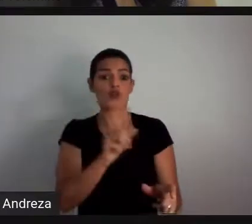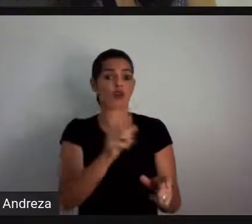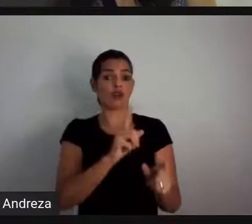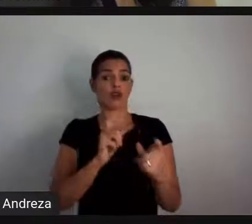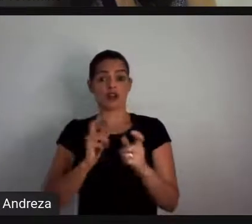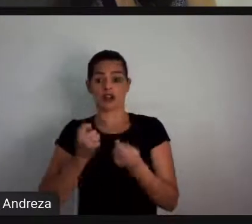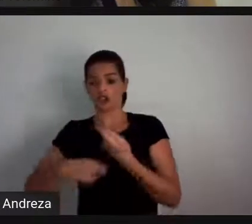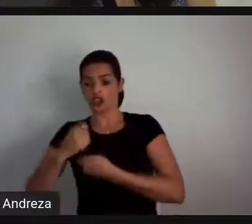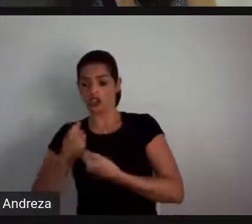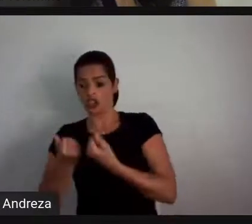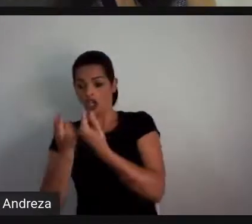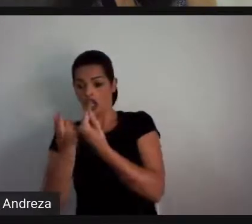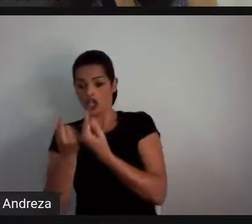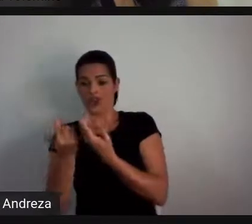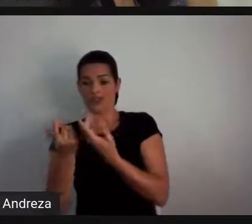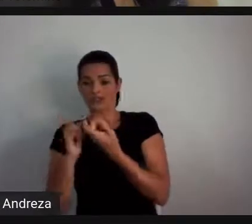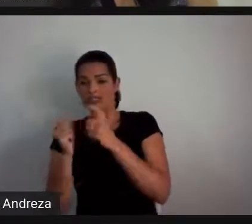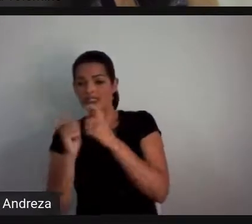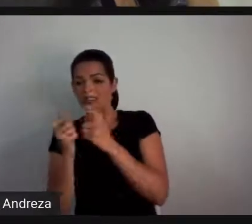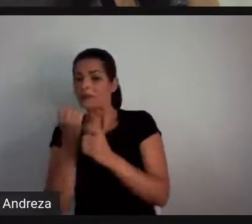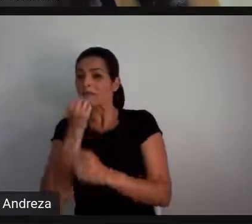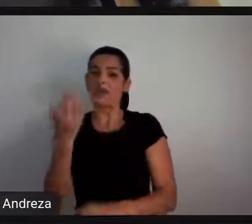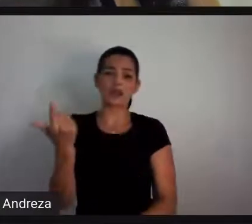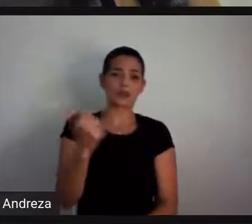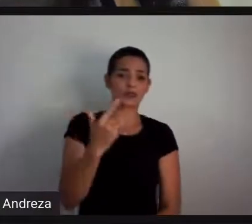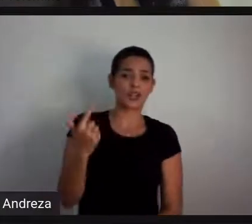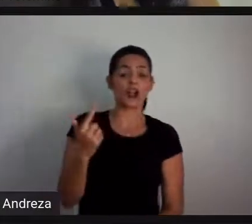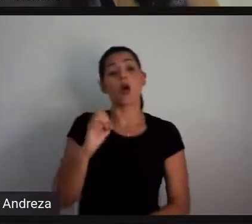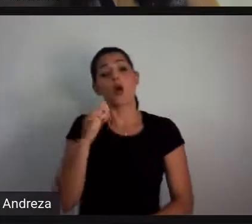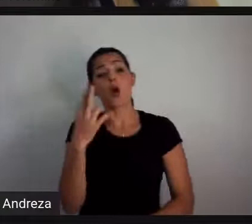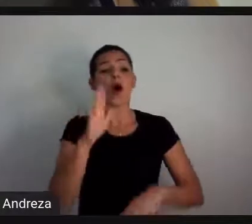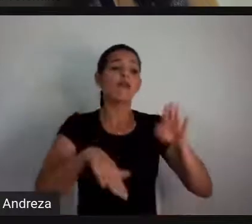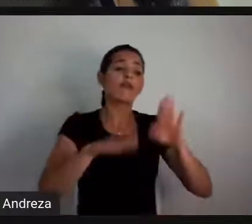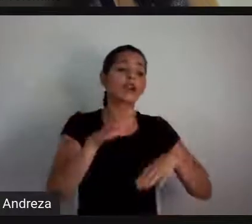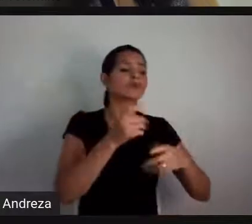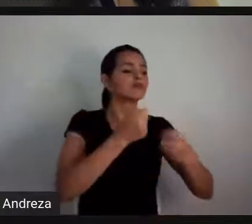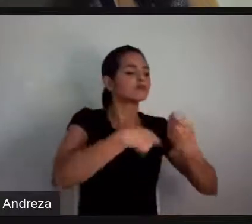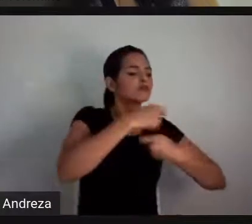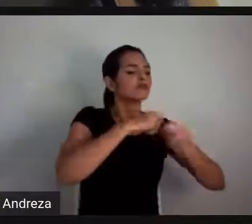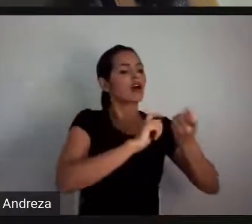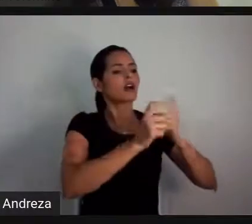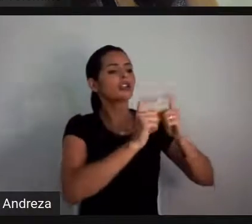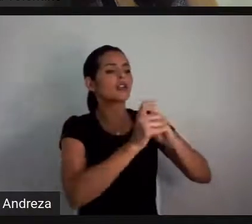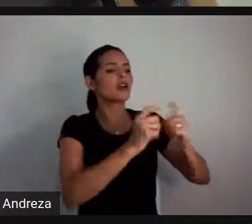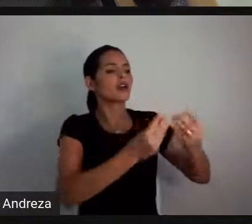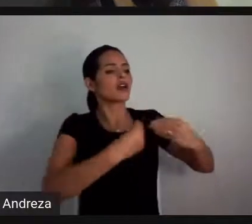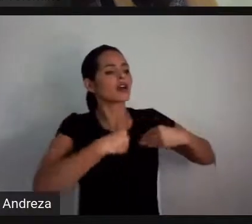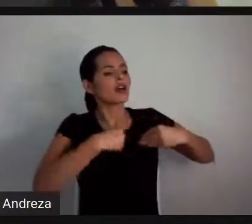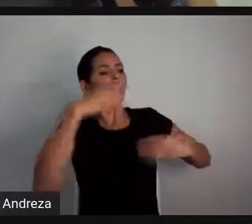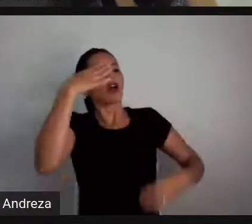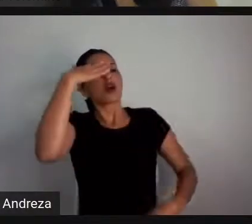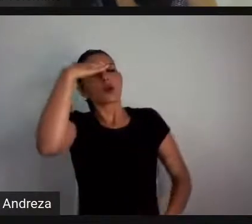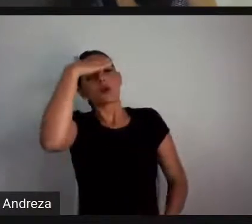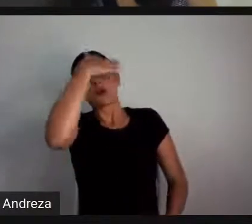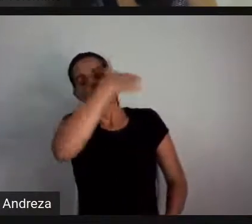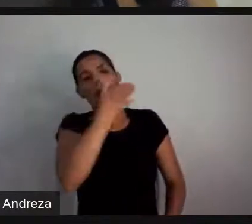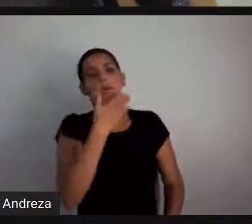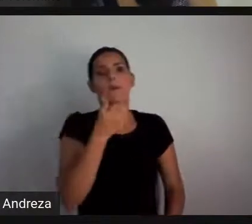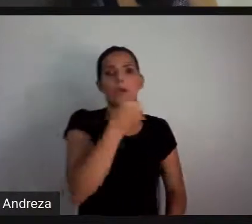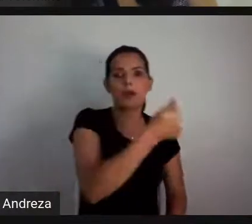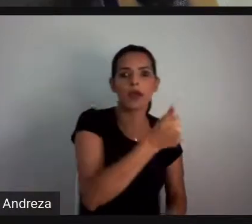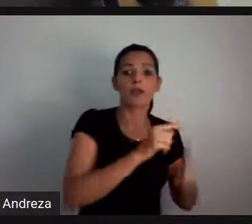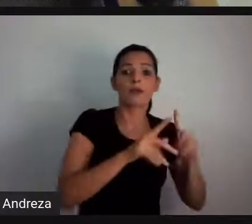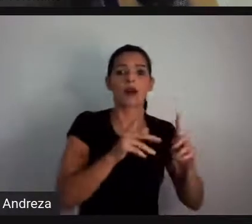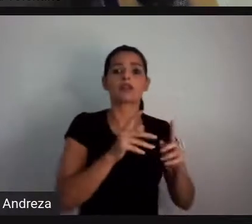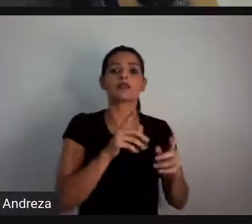renda de uma forma satisfatória, ou que até conseguem administrar a renda de uma forma que traga bem-estar financeiro, mas que elas fazem